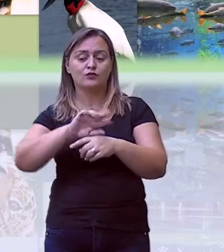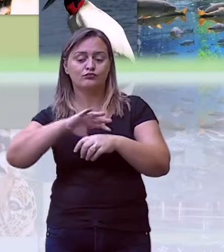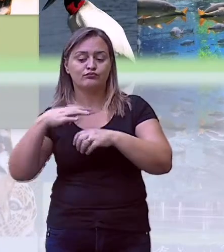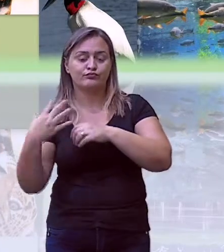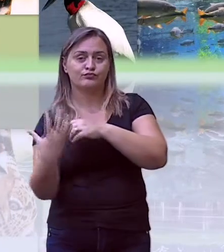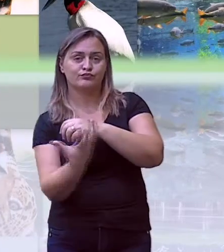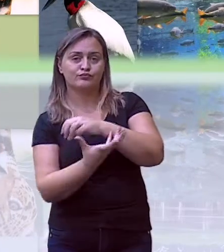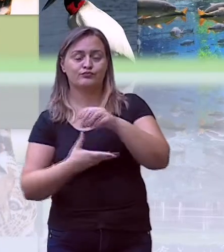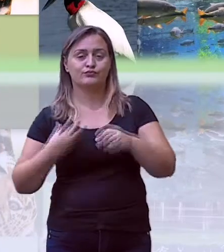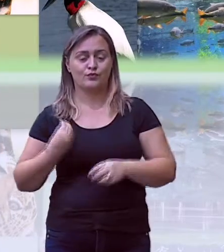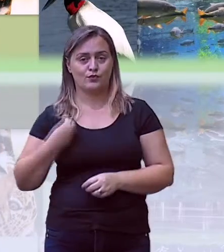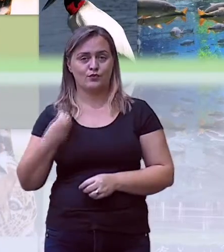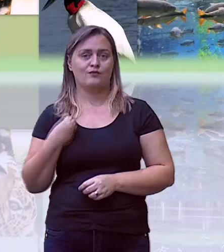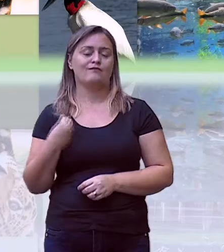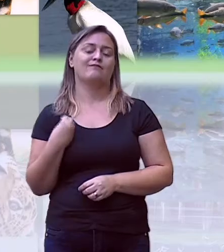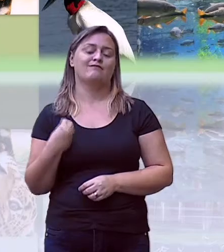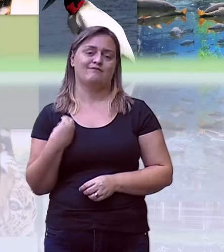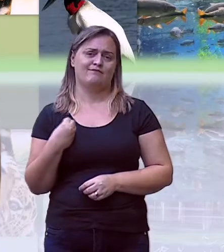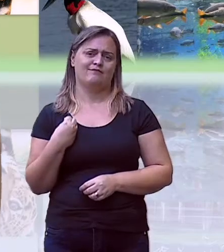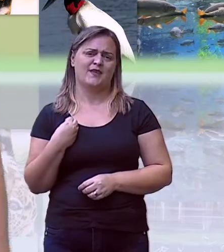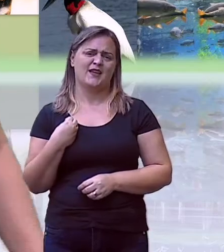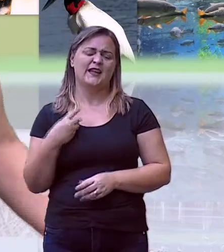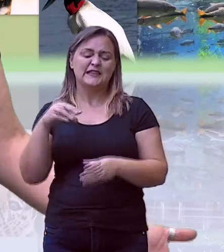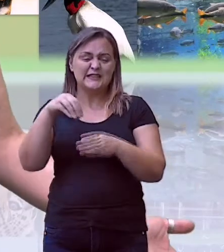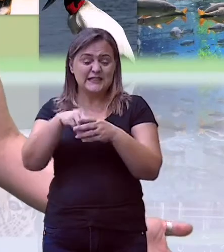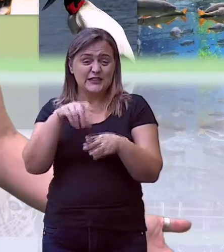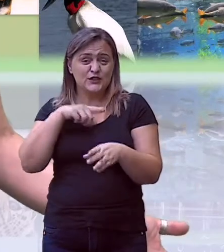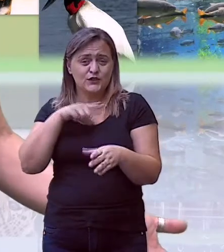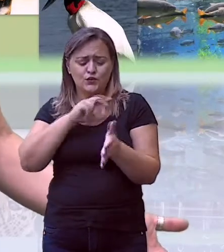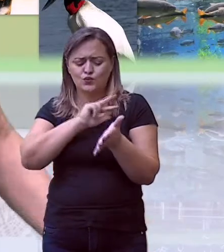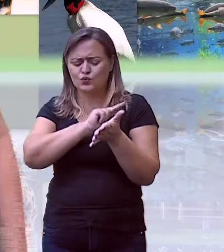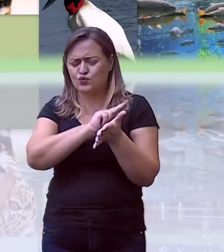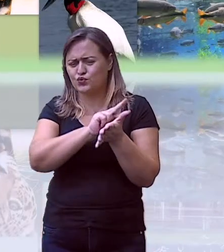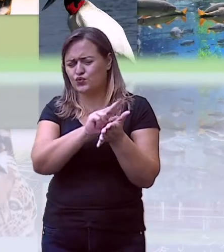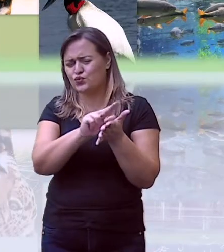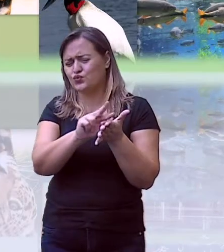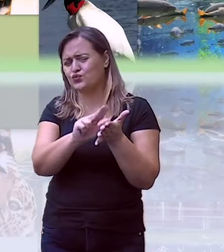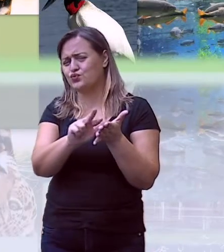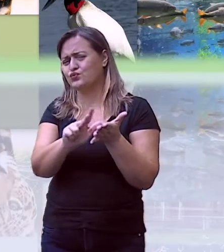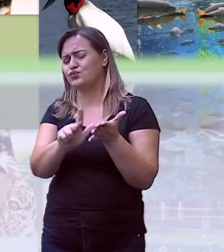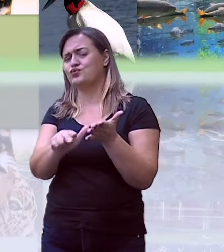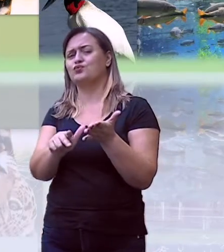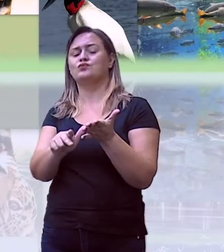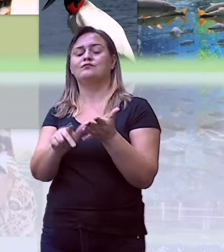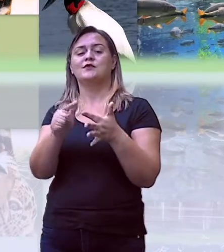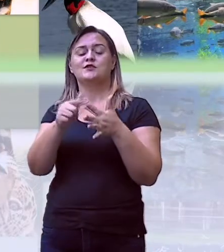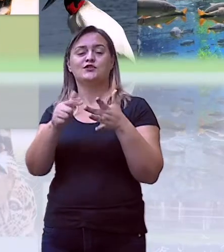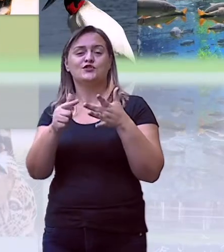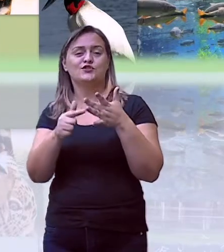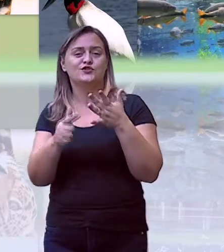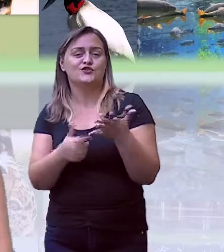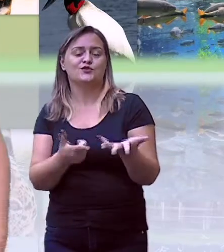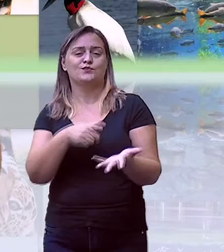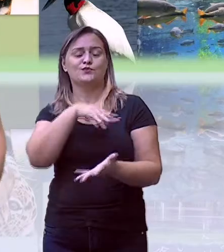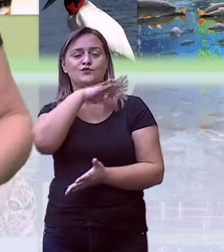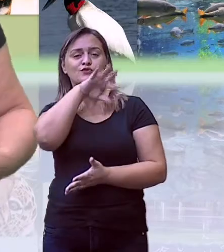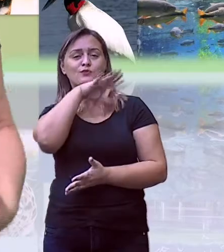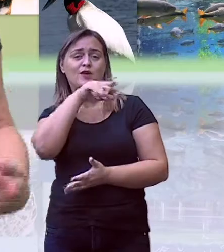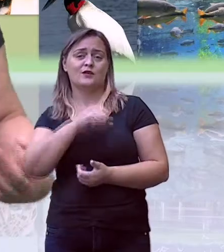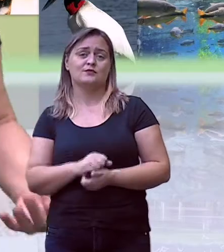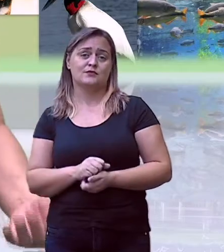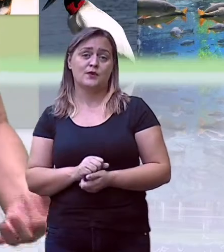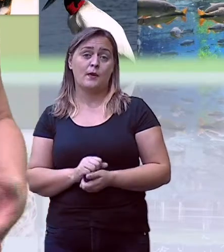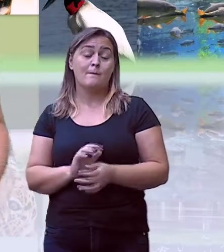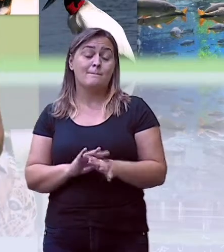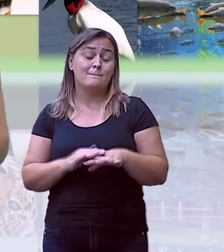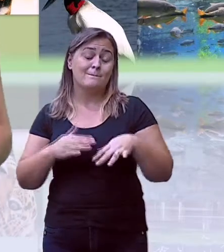possui grande biodiversidade, mas, no entanto, muitos animais deste bioma estão